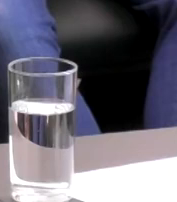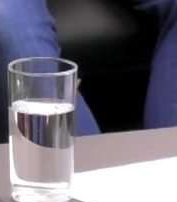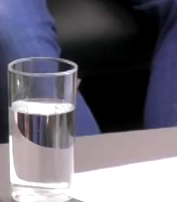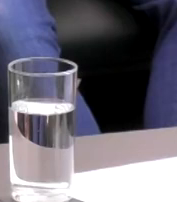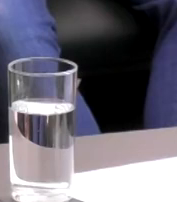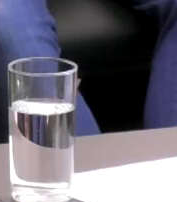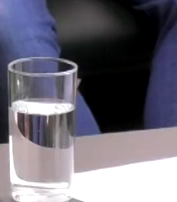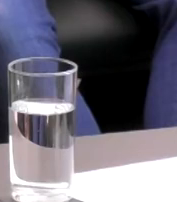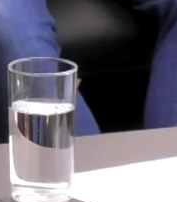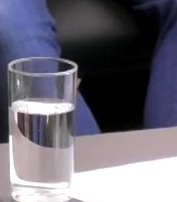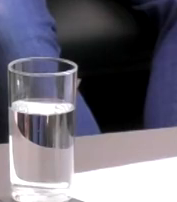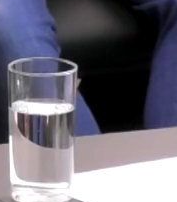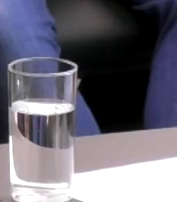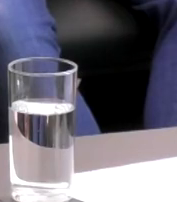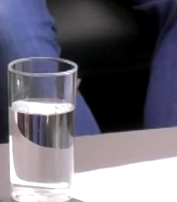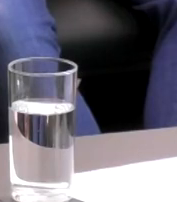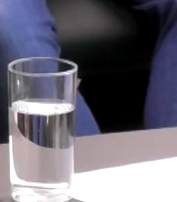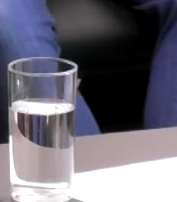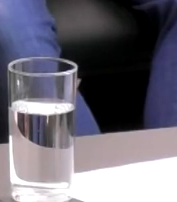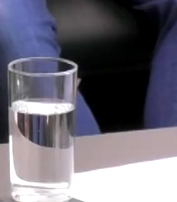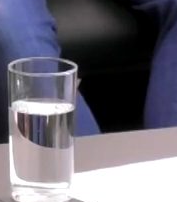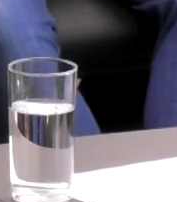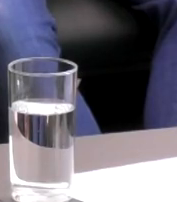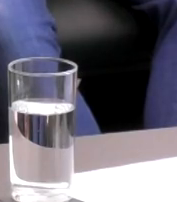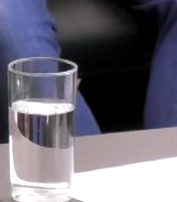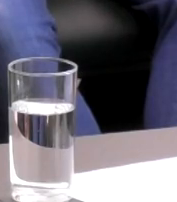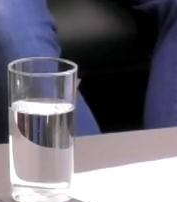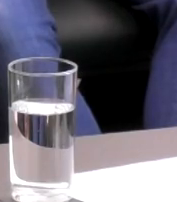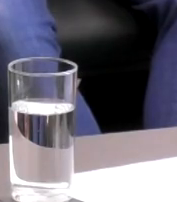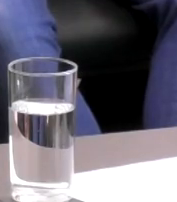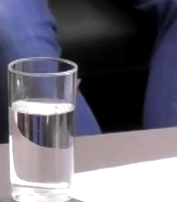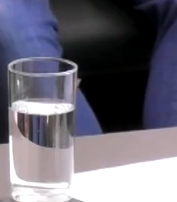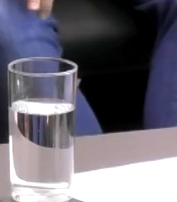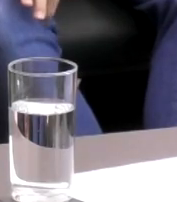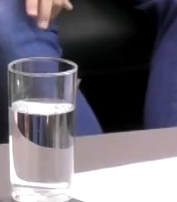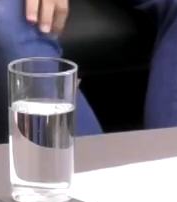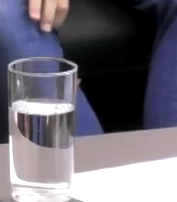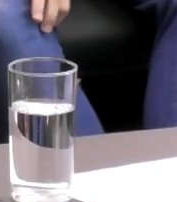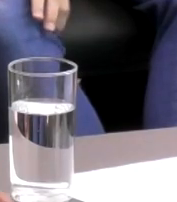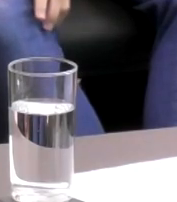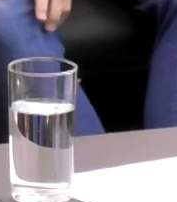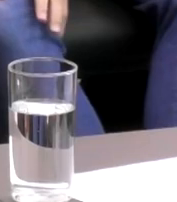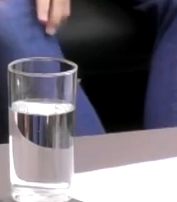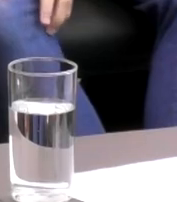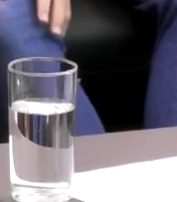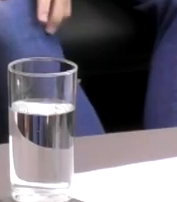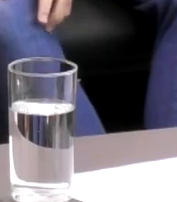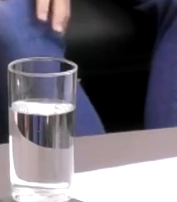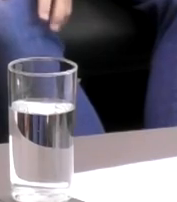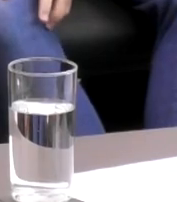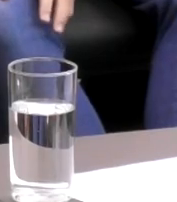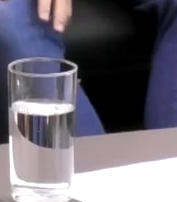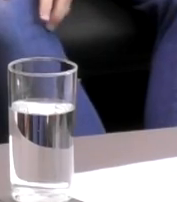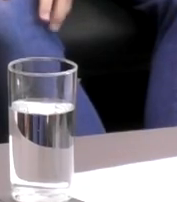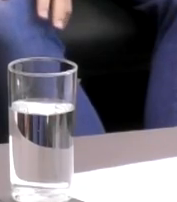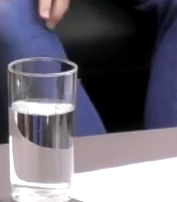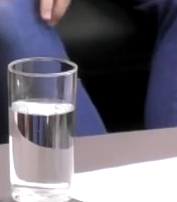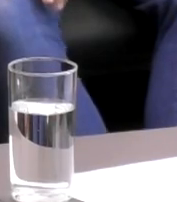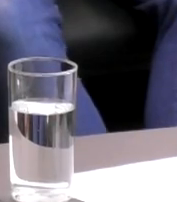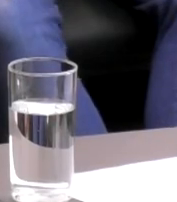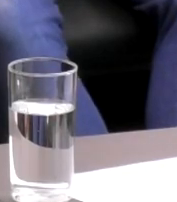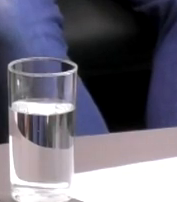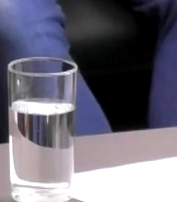mendigo para um rapaz que tinha uma vida estabilizada. Estava construindo a casa, estava casando. Nesse processo, a esposa largou. Ele se viciou na